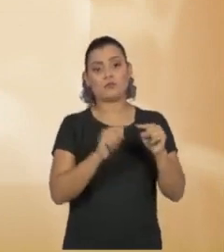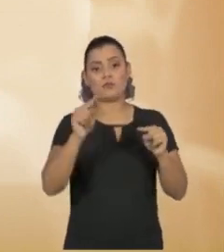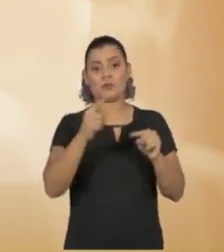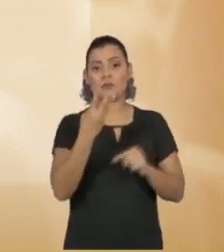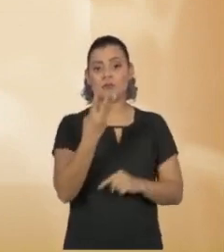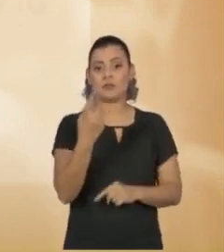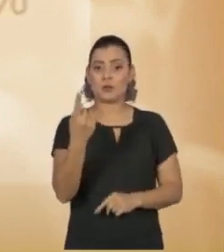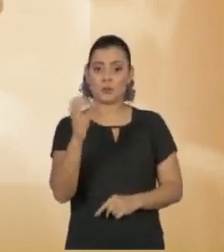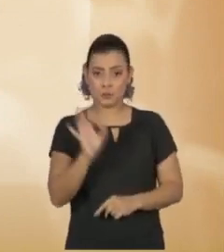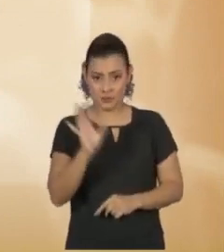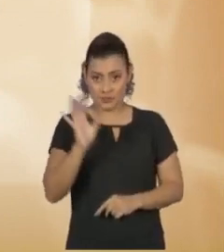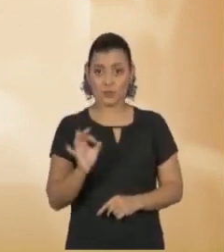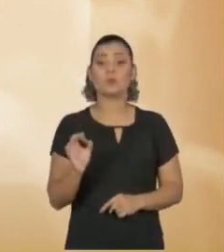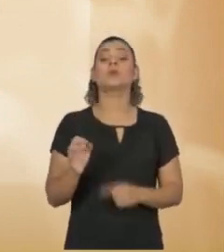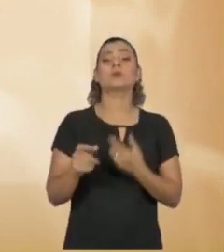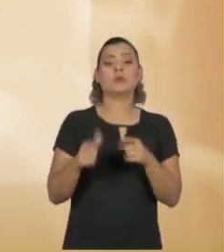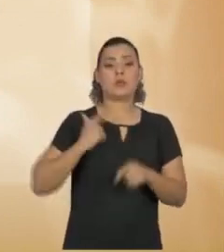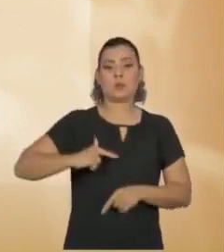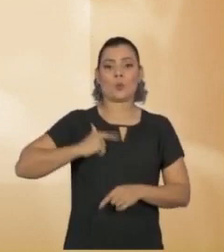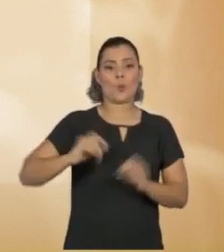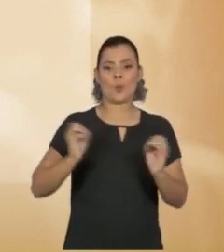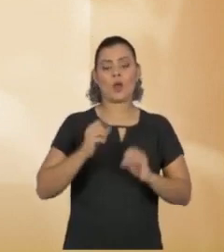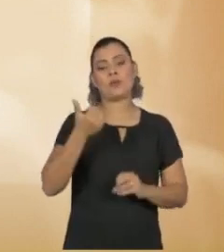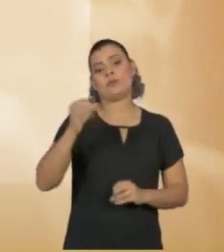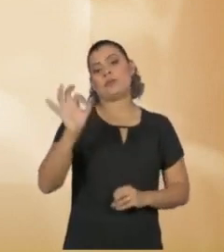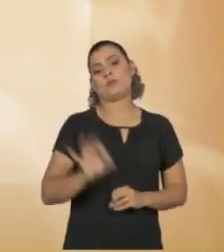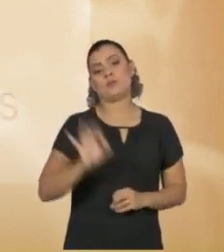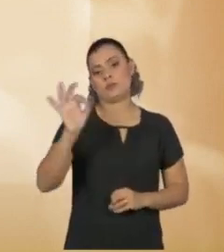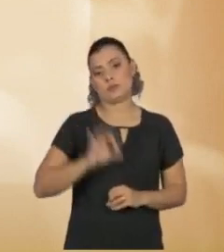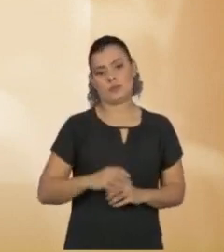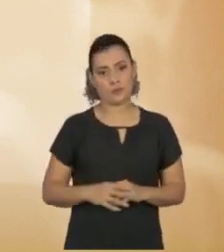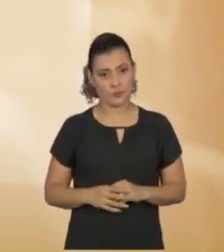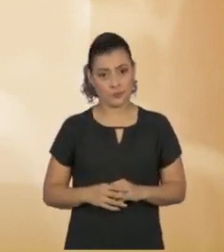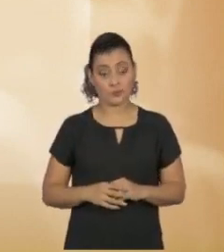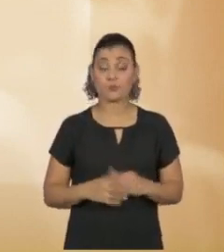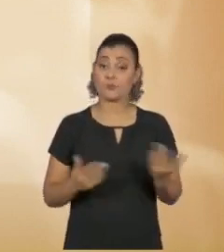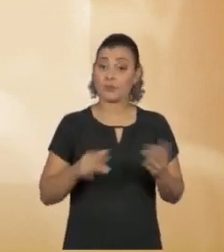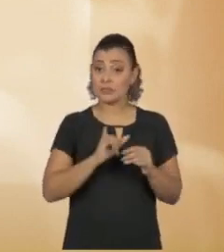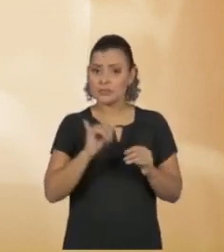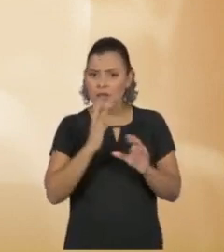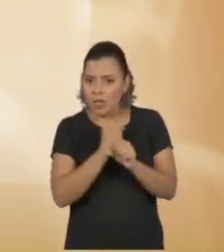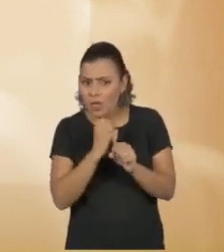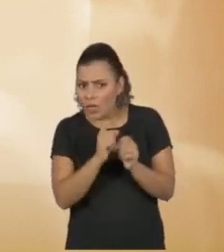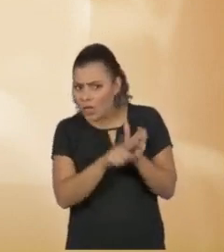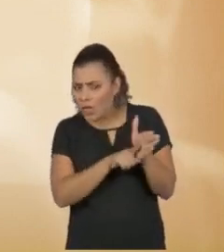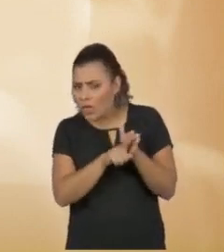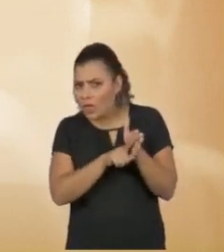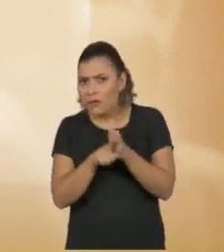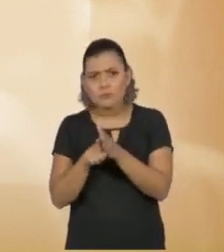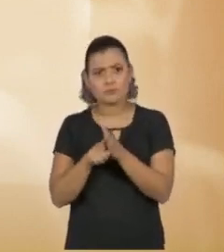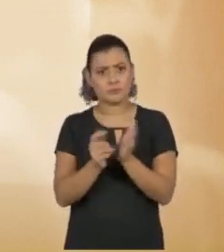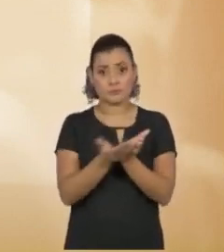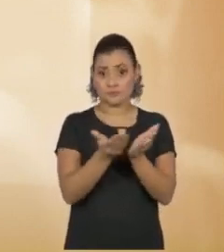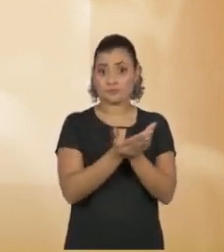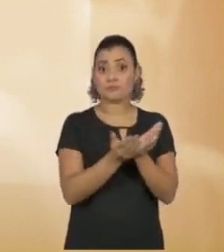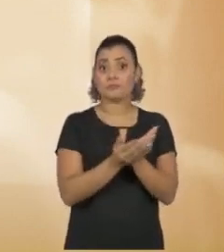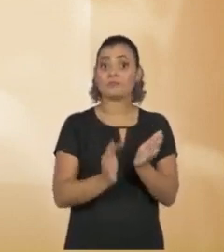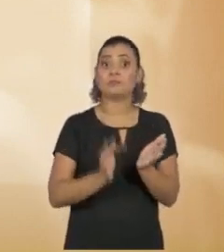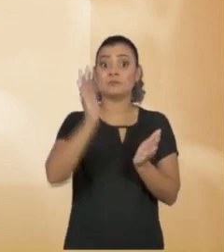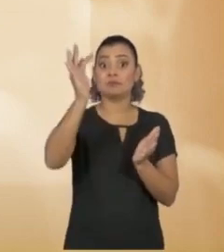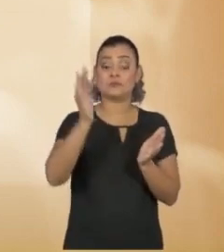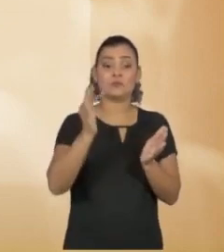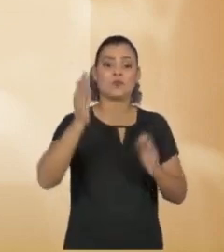para 31% e os sem religião para 10%. Se essa média se mantiver, os evangélicos podem superar